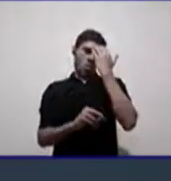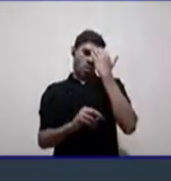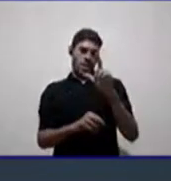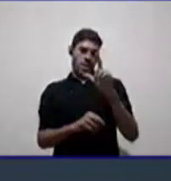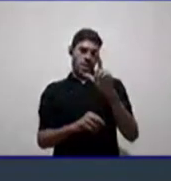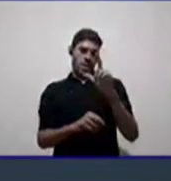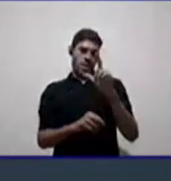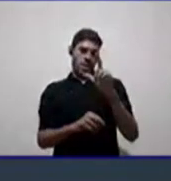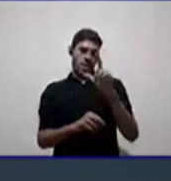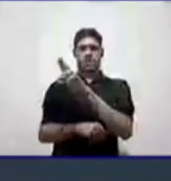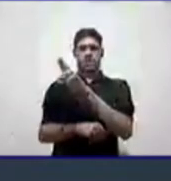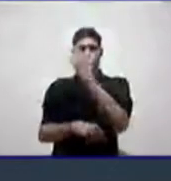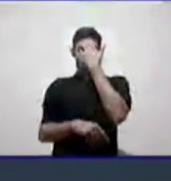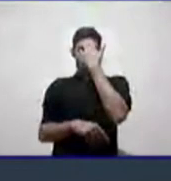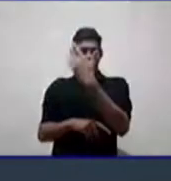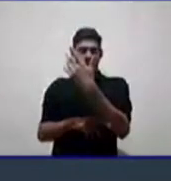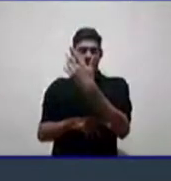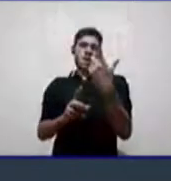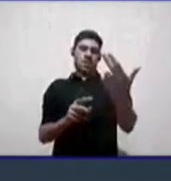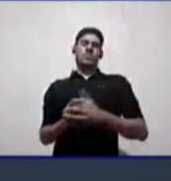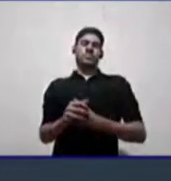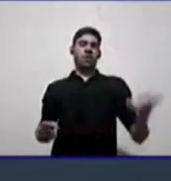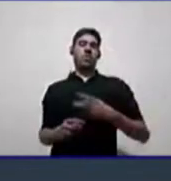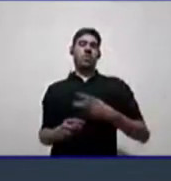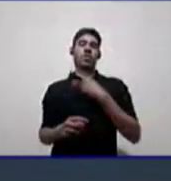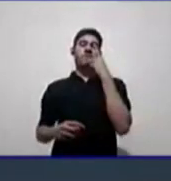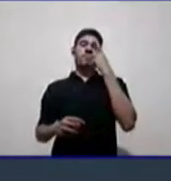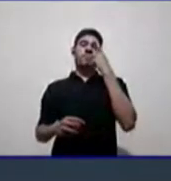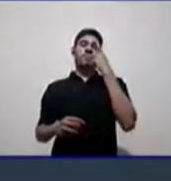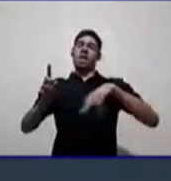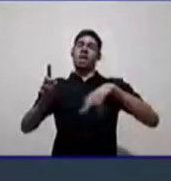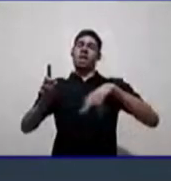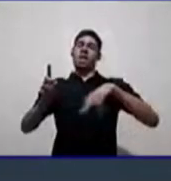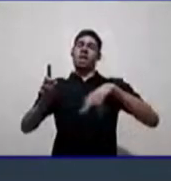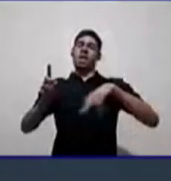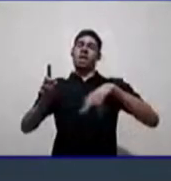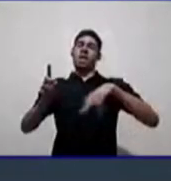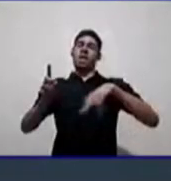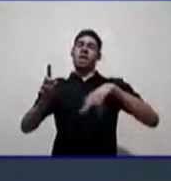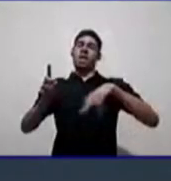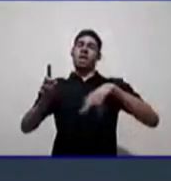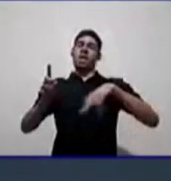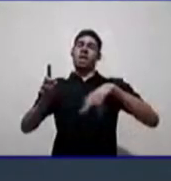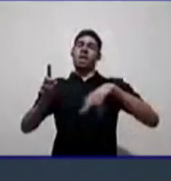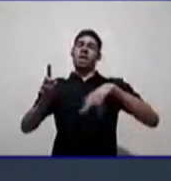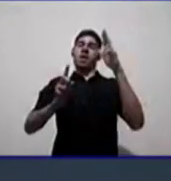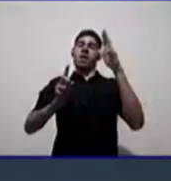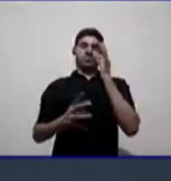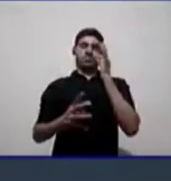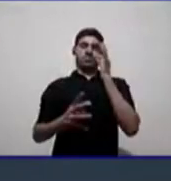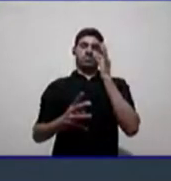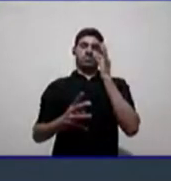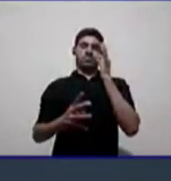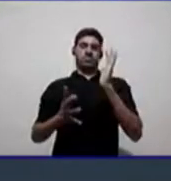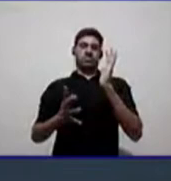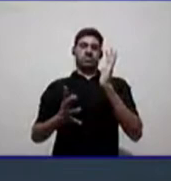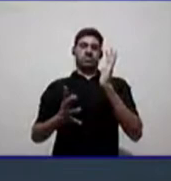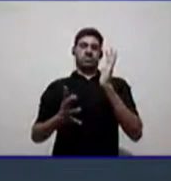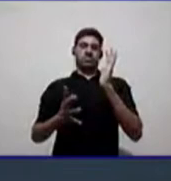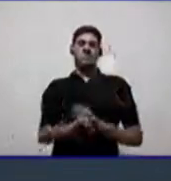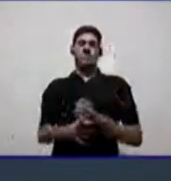Renato, obrigado igualmente. Passo a palavra, então, ao relator, ministro Tarcísio Vieira de Carvalho Neto. Muito boa noite,